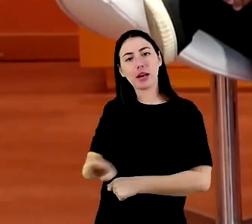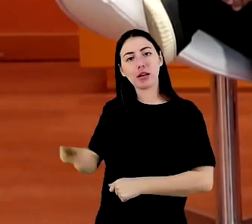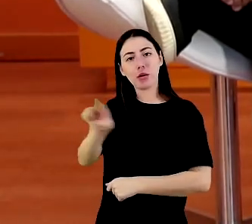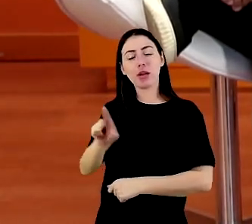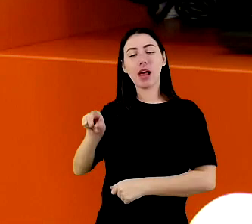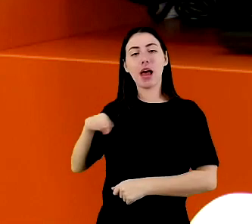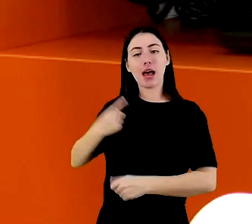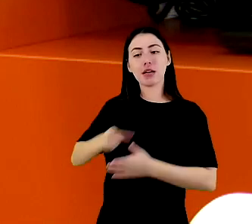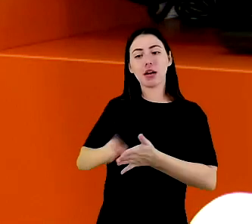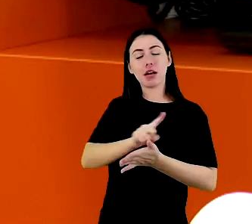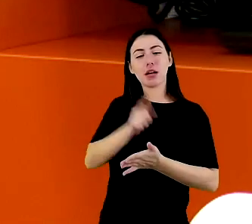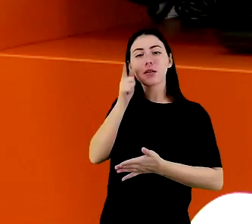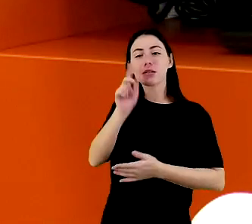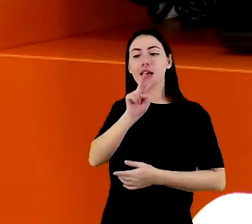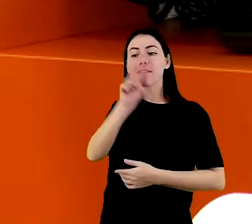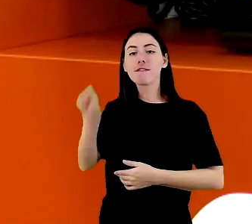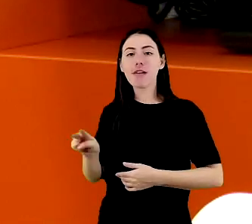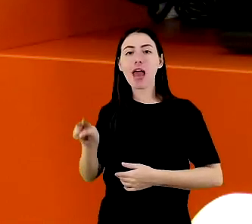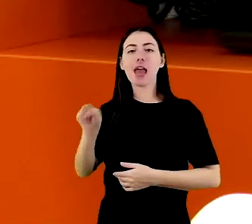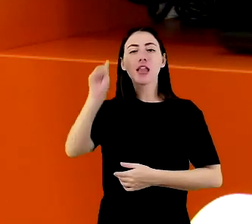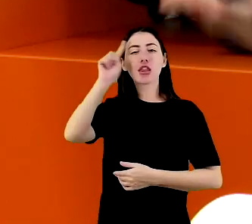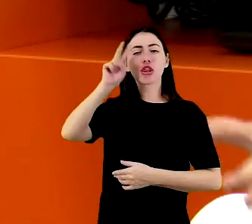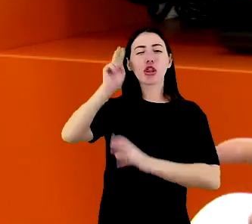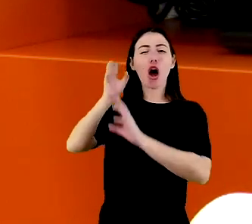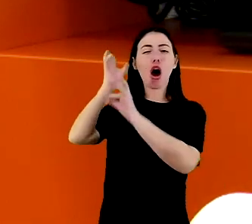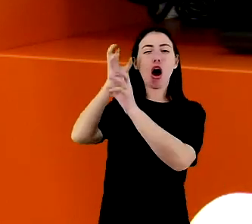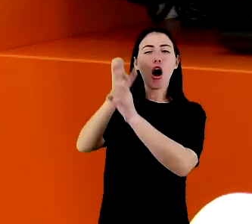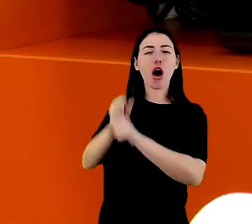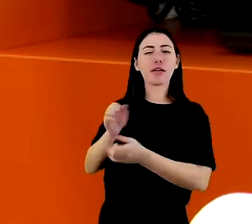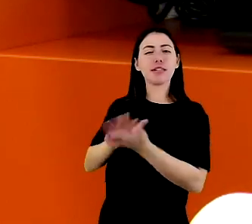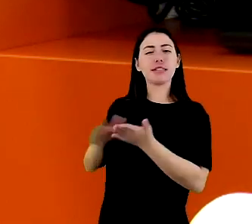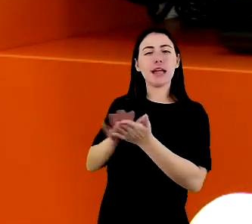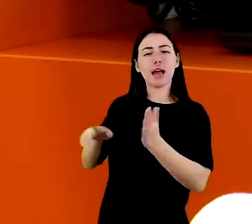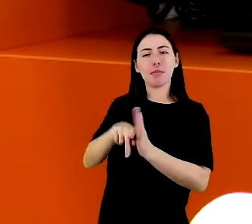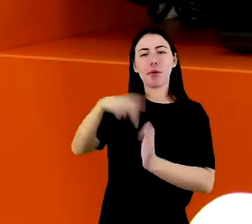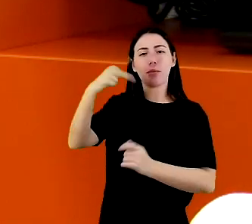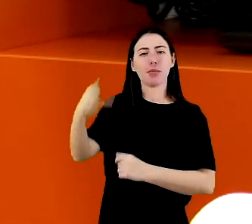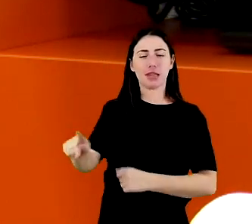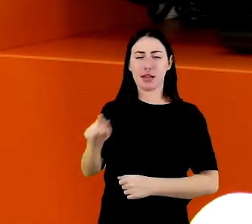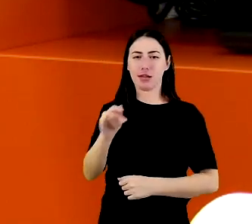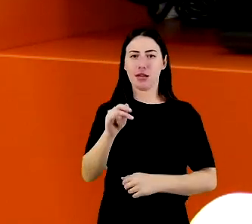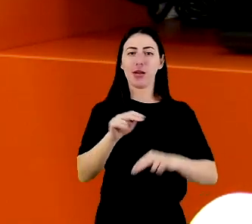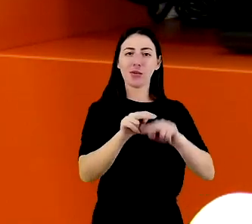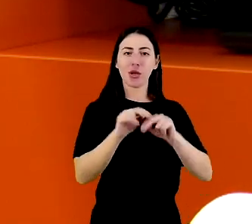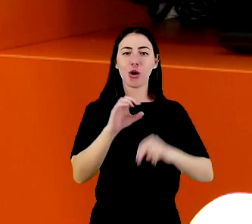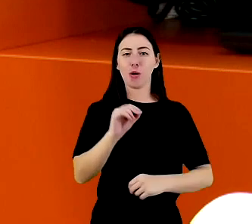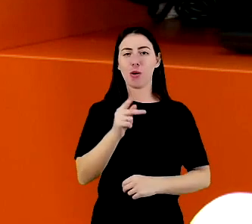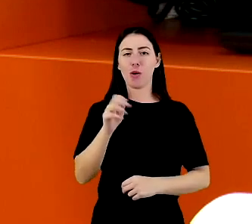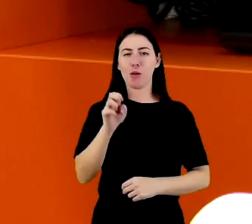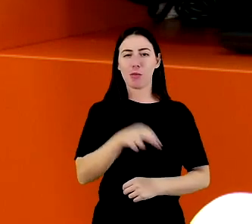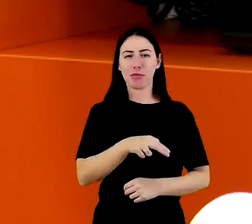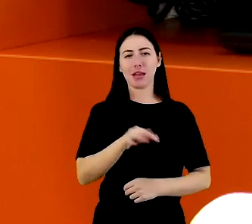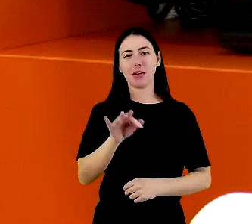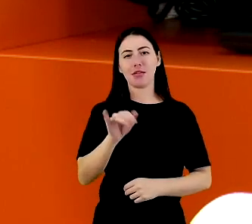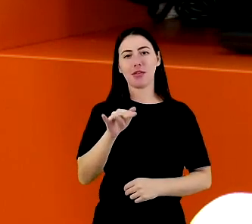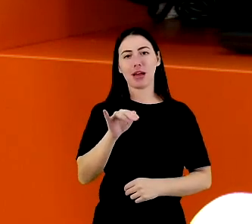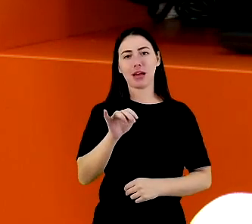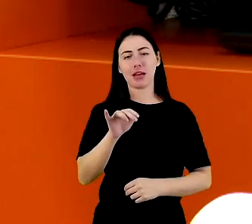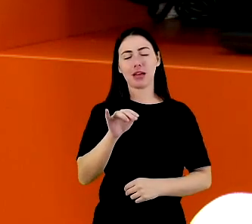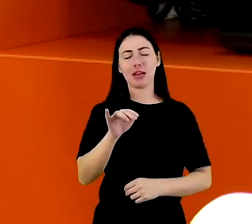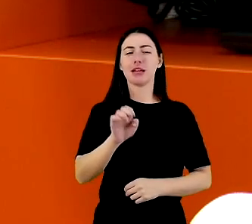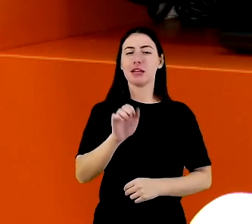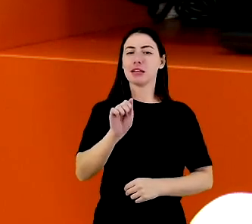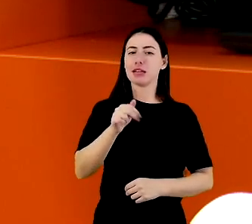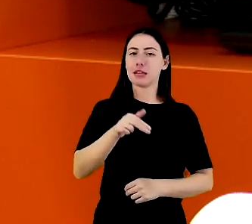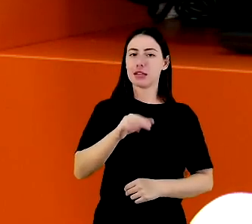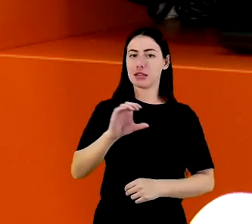do mercado. Eu vou, então, o que é o Open Finance? Eu vou usar o exemplo que foi dado ontem, né? Eu quero comprar um carro.